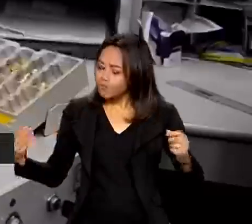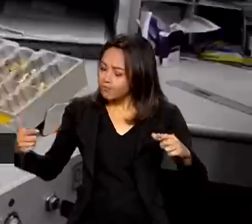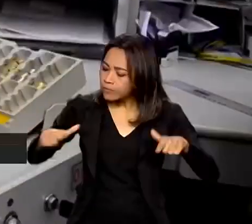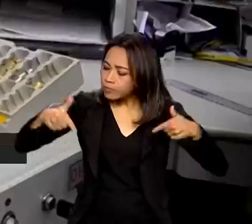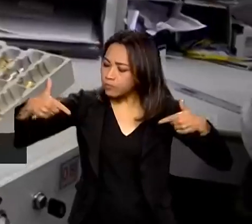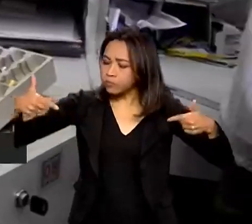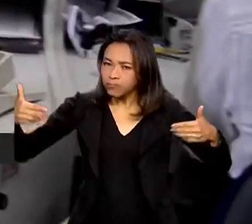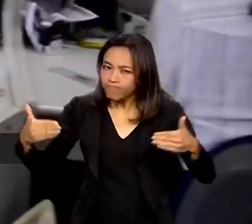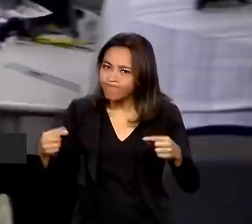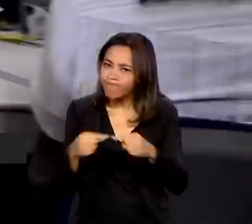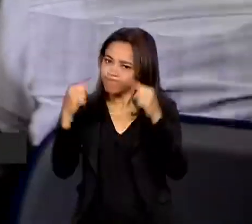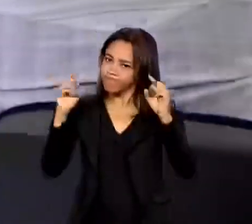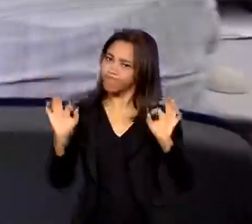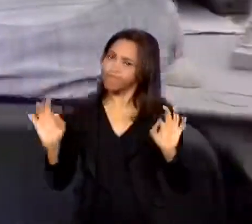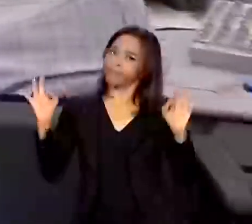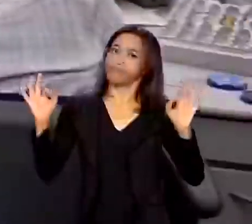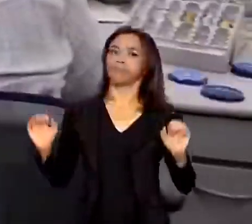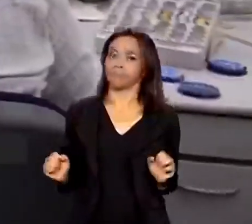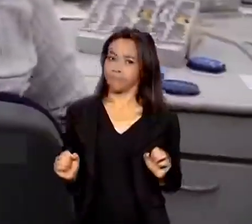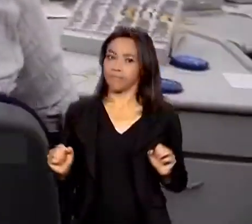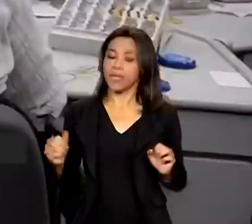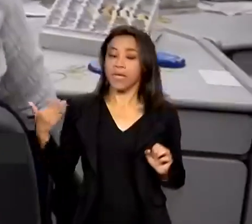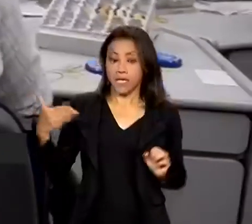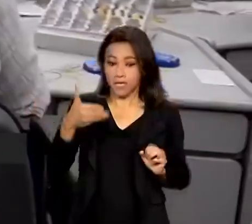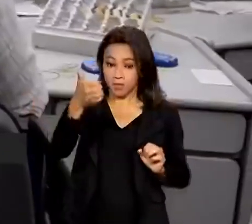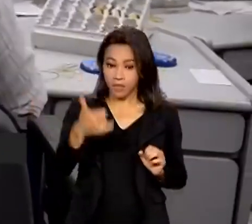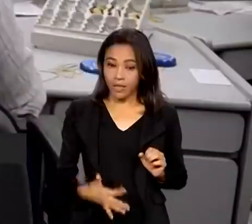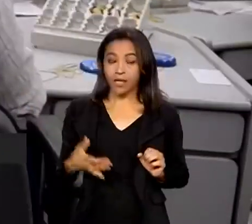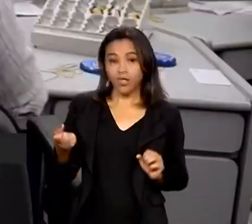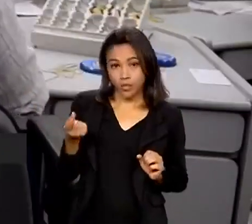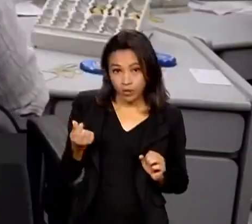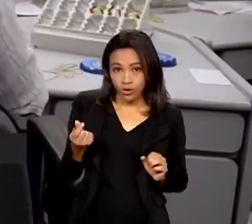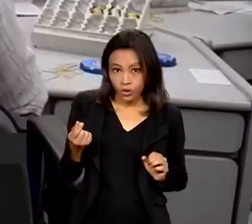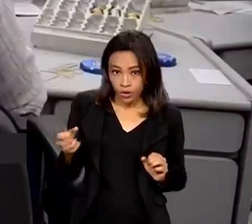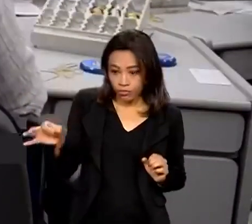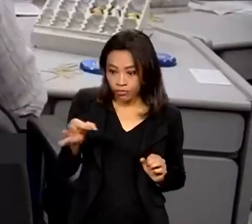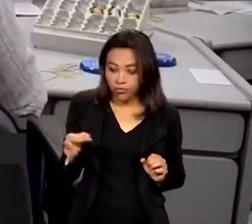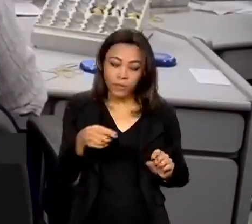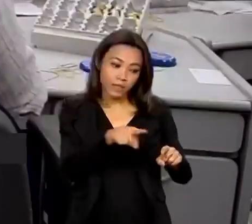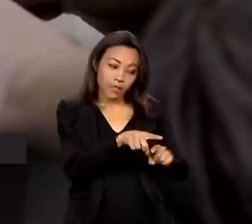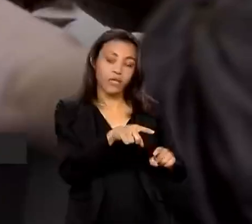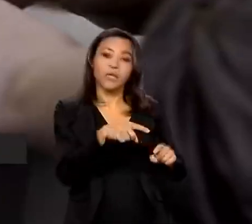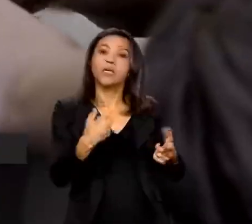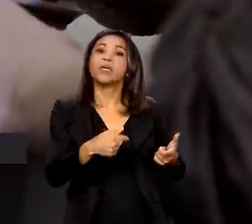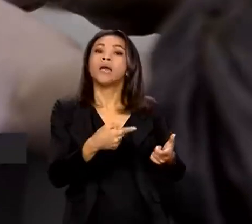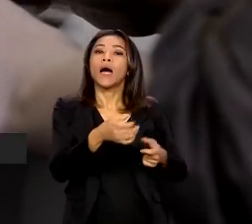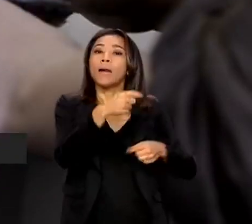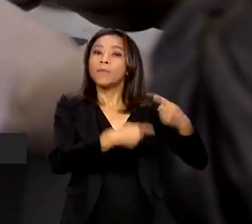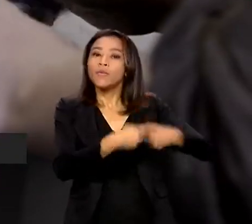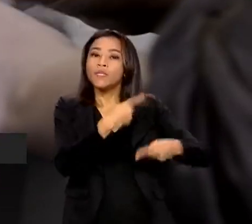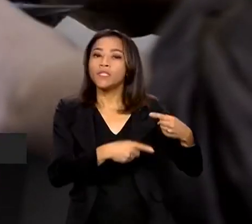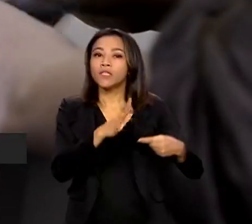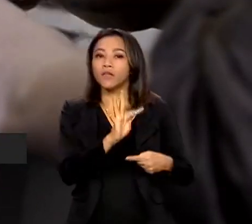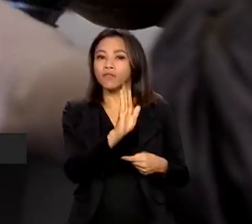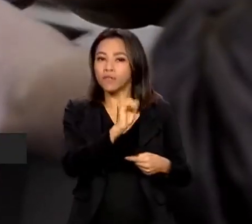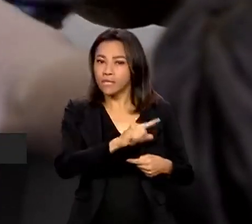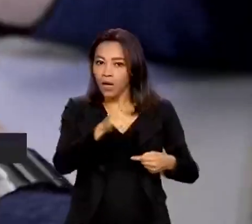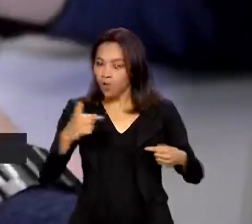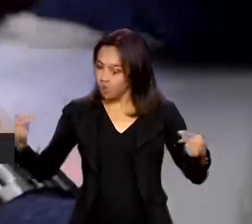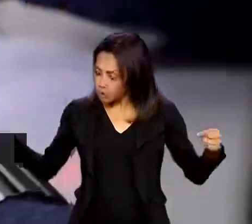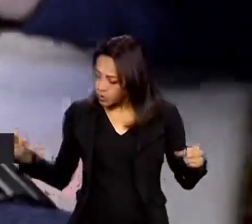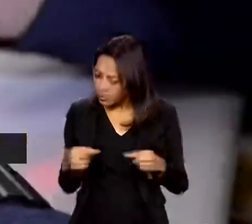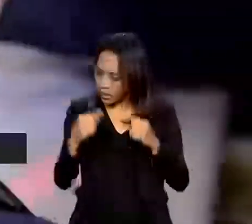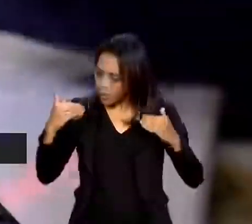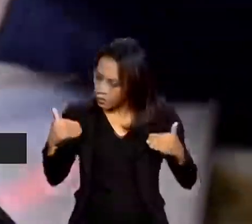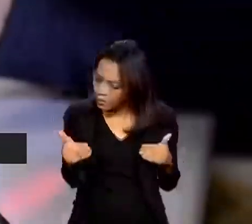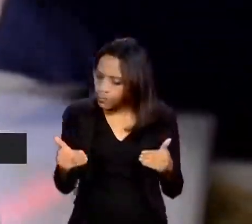O ministro da Fazenda disse ainda que a política fiscal e a monetária devem andar juntas e que a taxa básica de juros